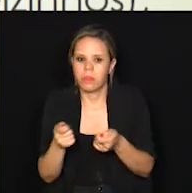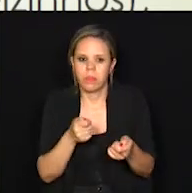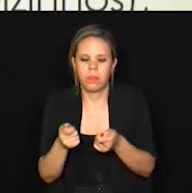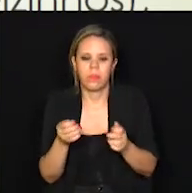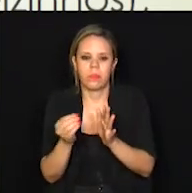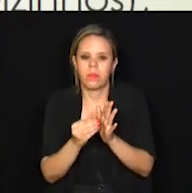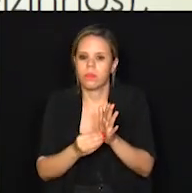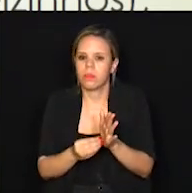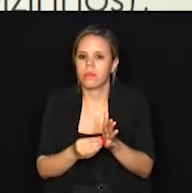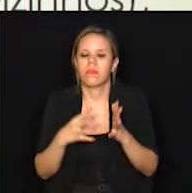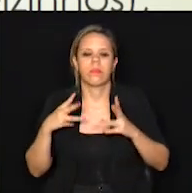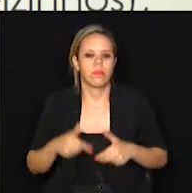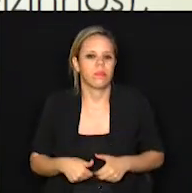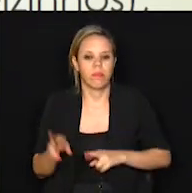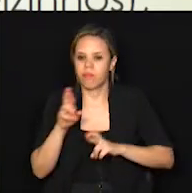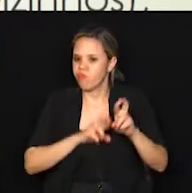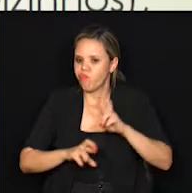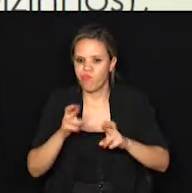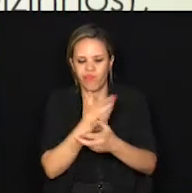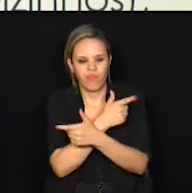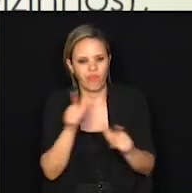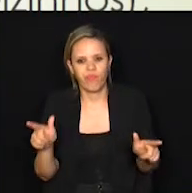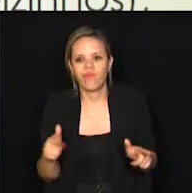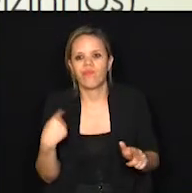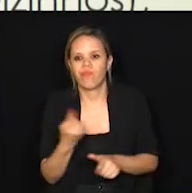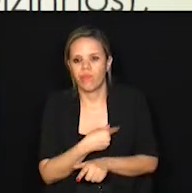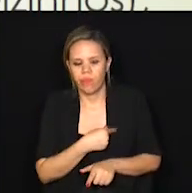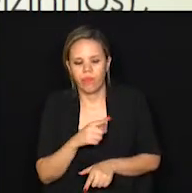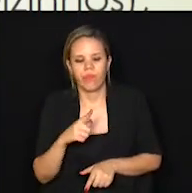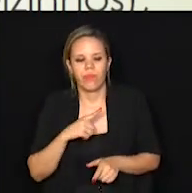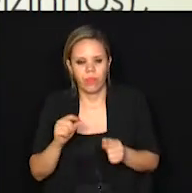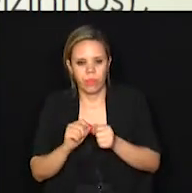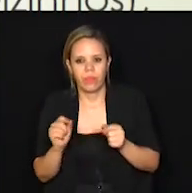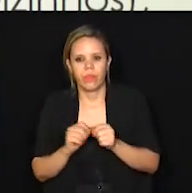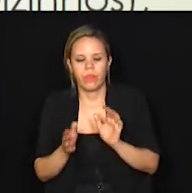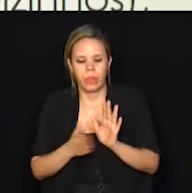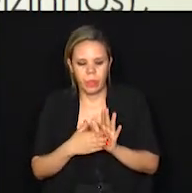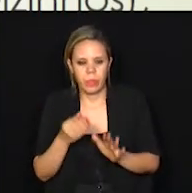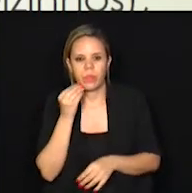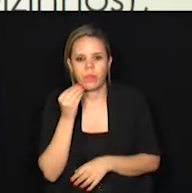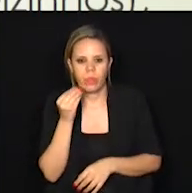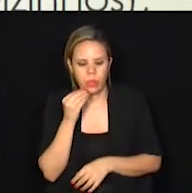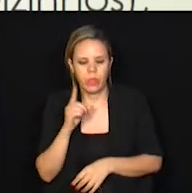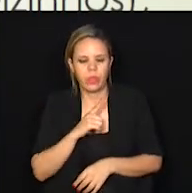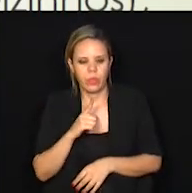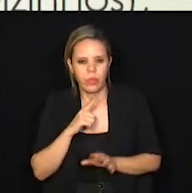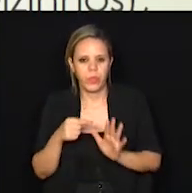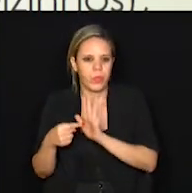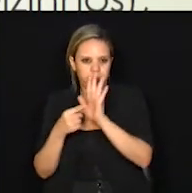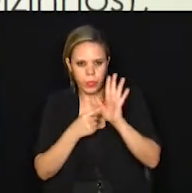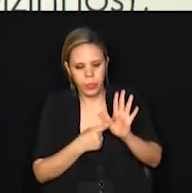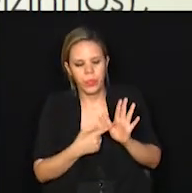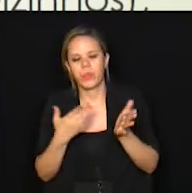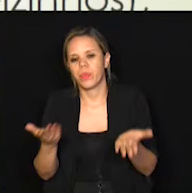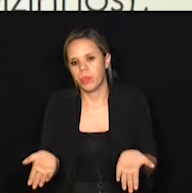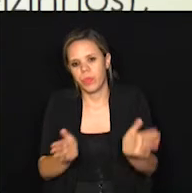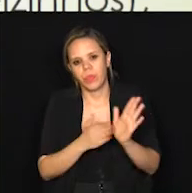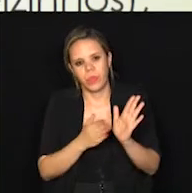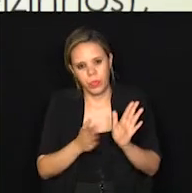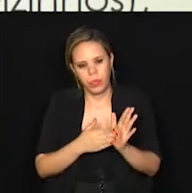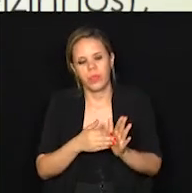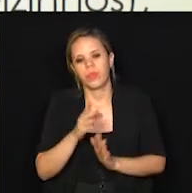dezembro, tudo bem. A gente entende toda a complexidade, a gente se solidariza com todas as redes públicas, assim